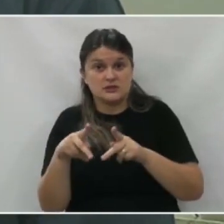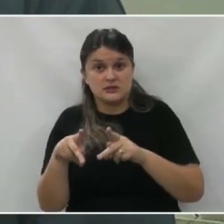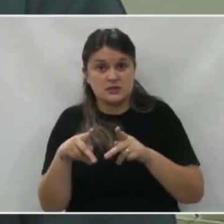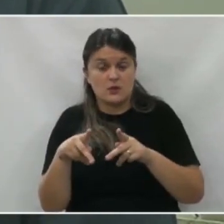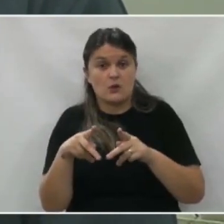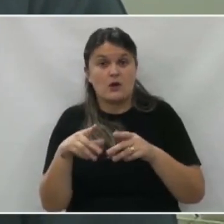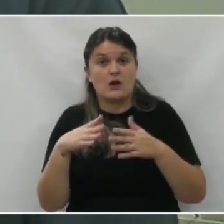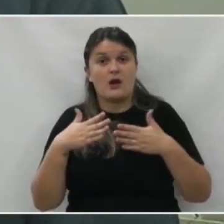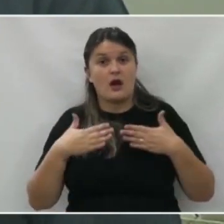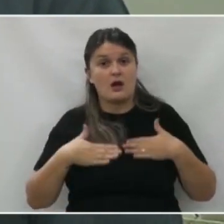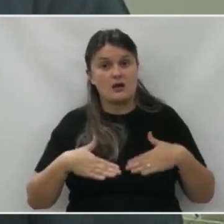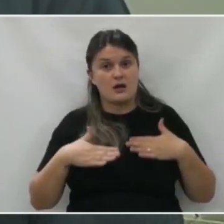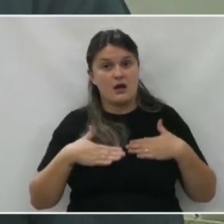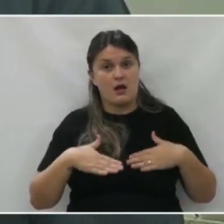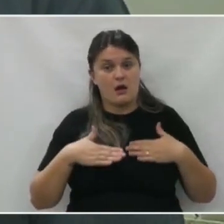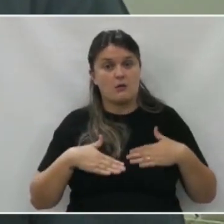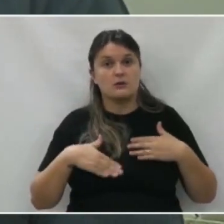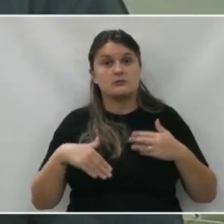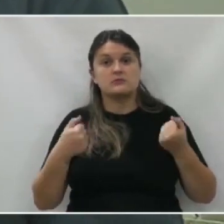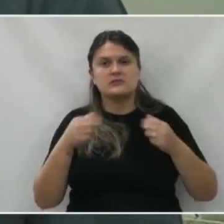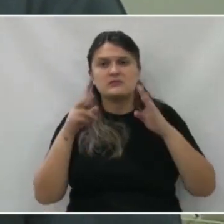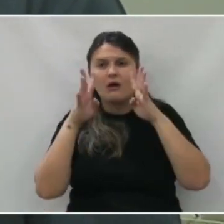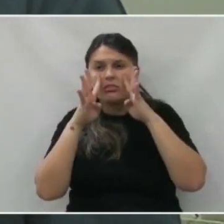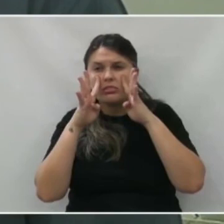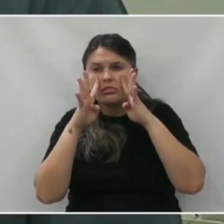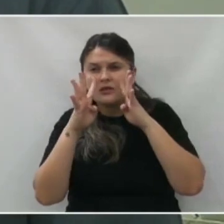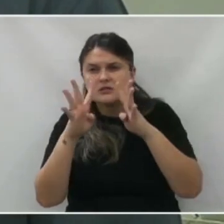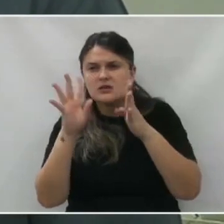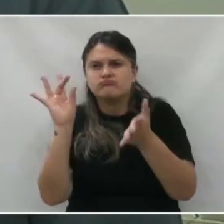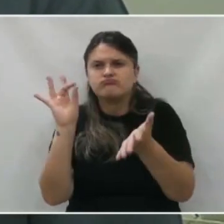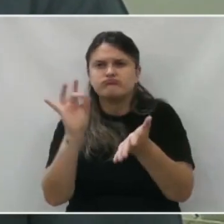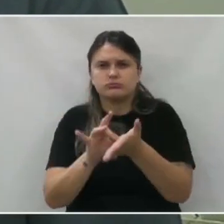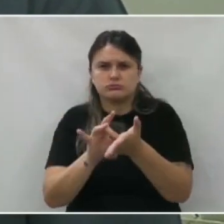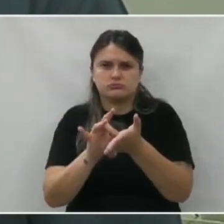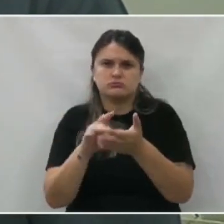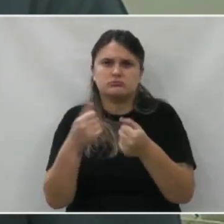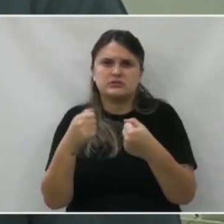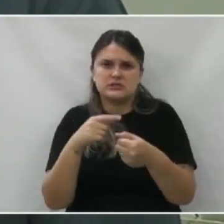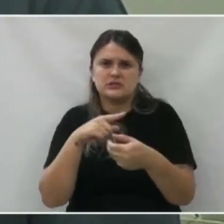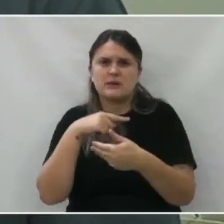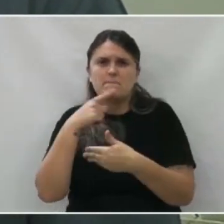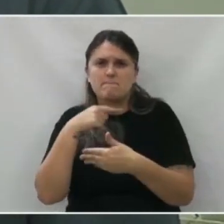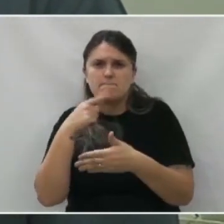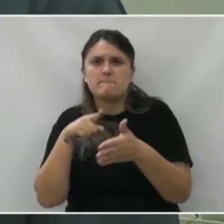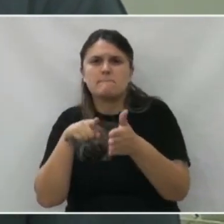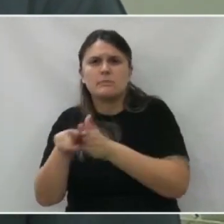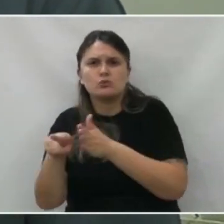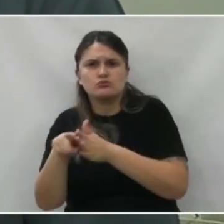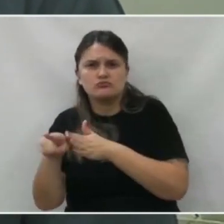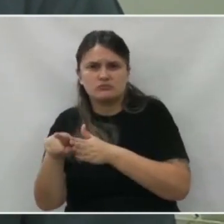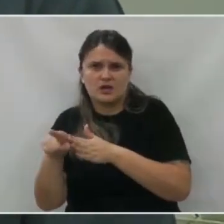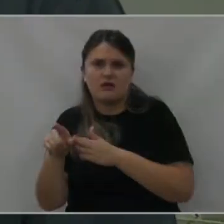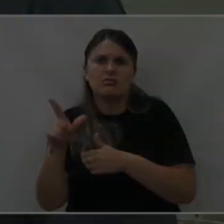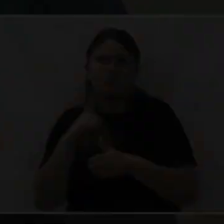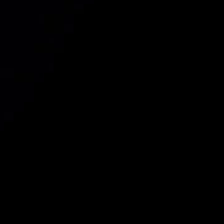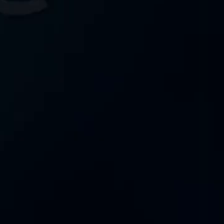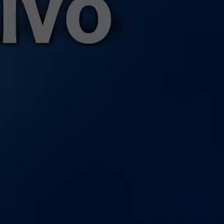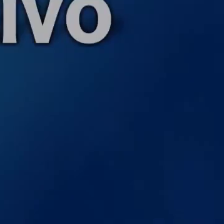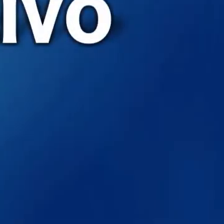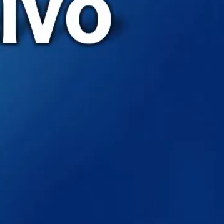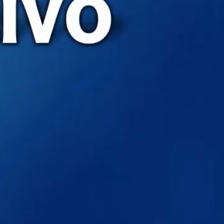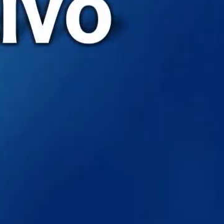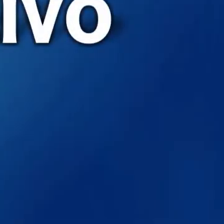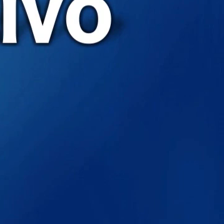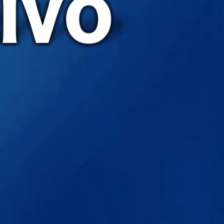enquanto a questão de informativos realmente com credibilidade, consulte a nossa imprensa, que tem essa credibilidade.